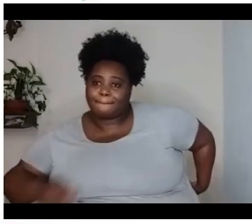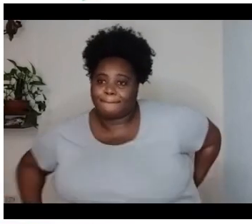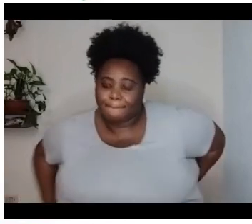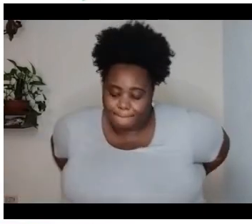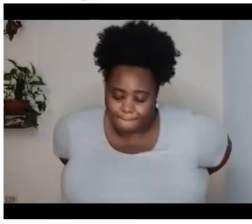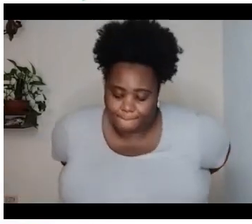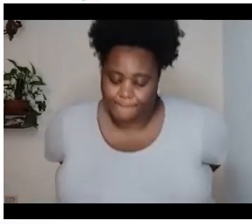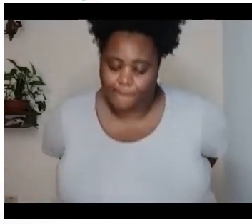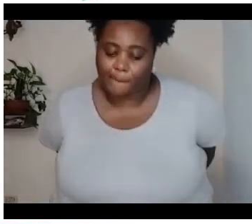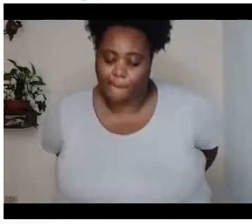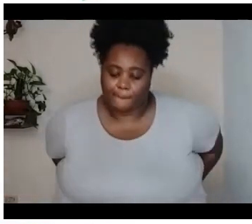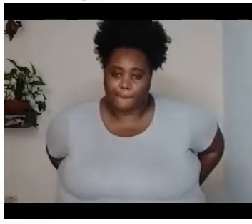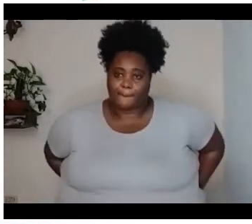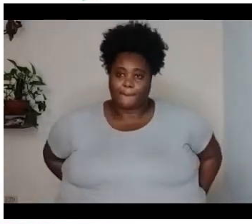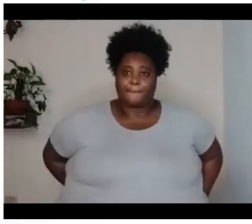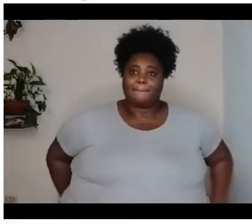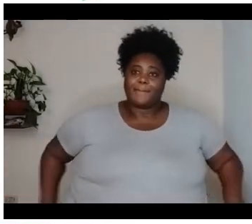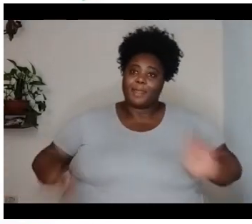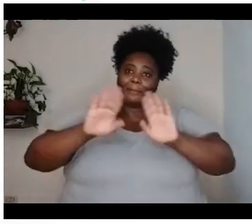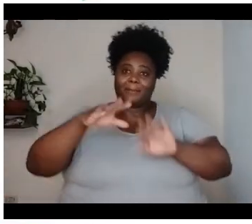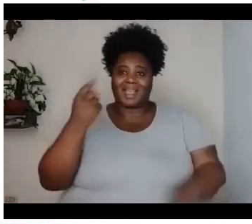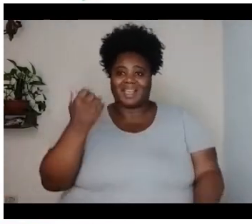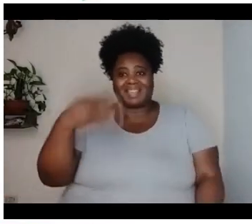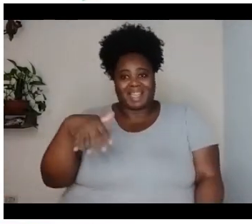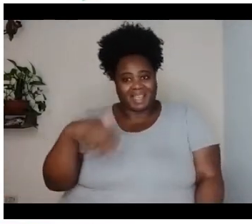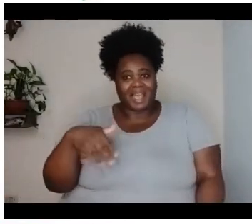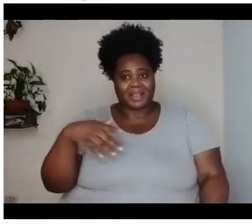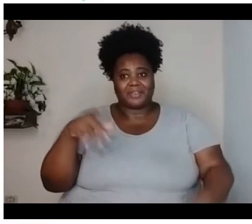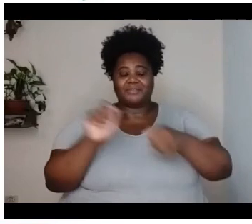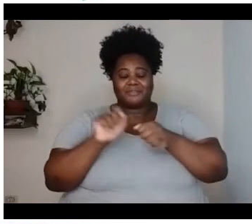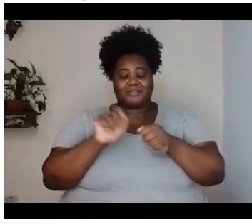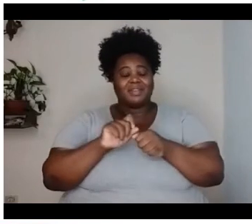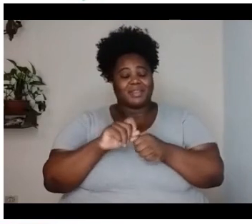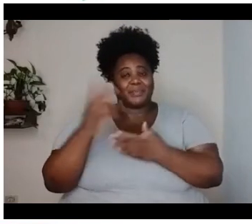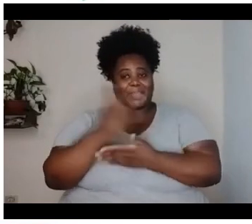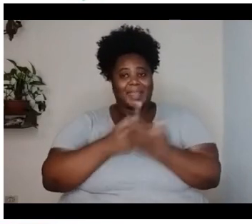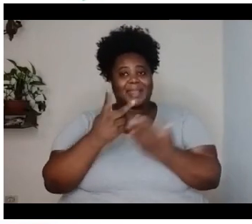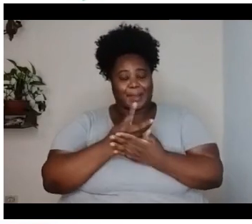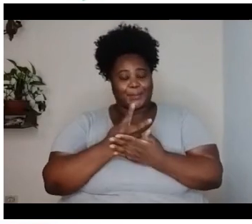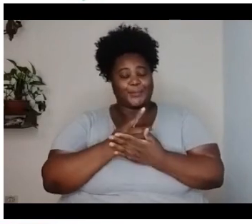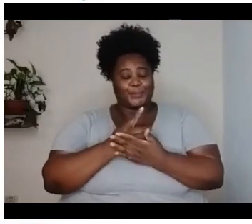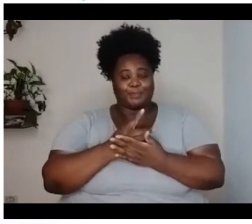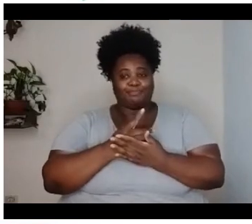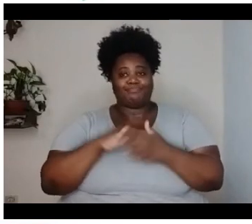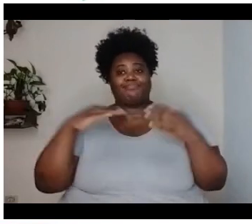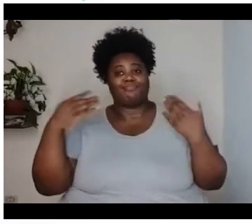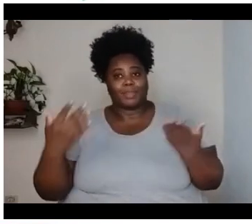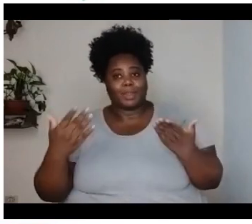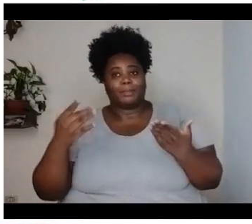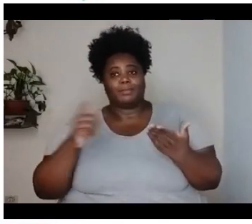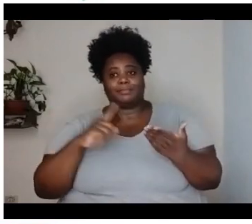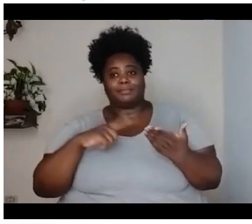com o resultado, mas é caro, é muito caro fazer animação. Então, ela tem estado